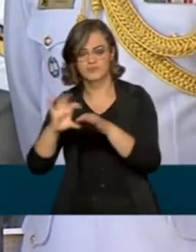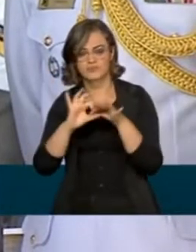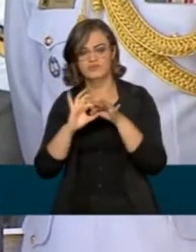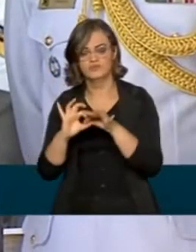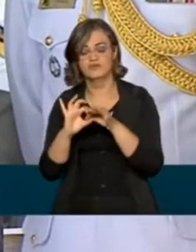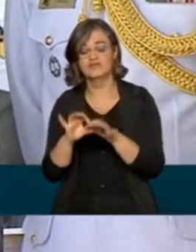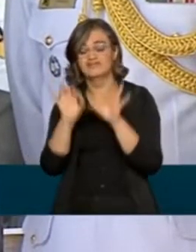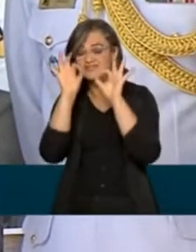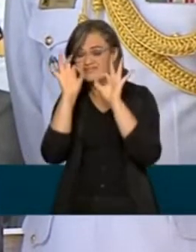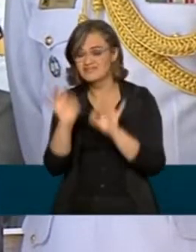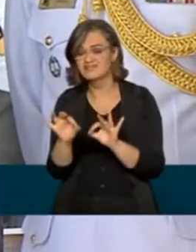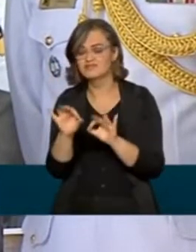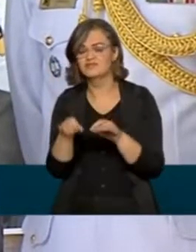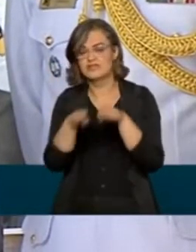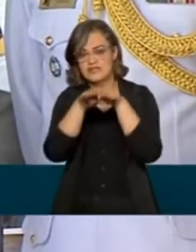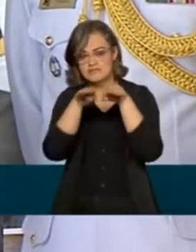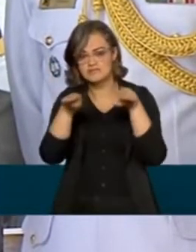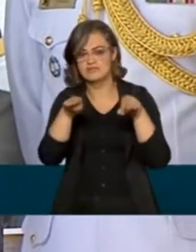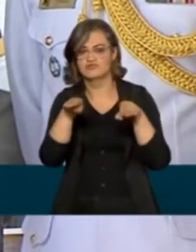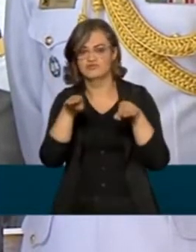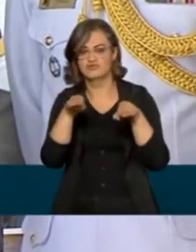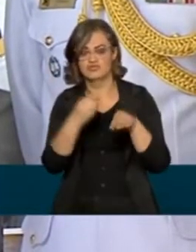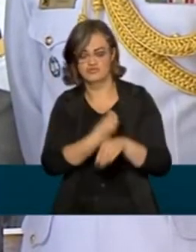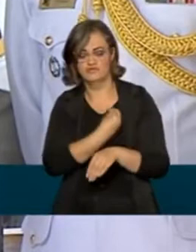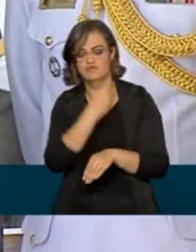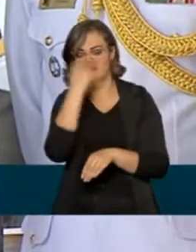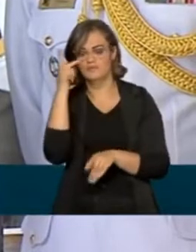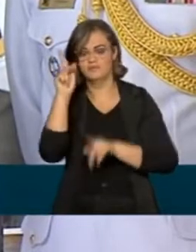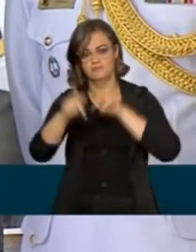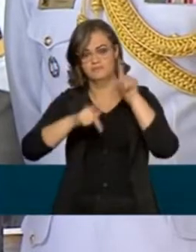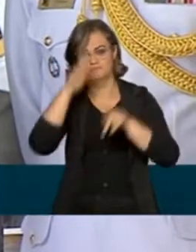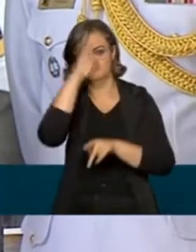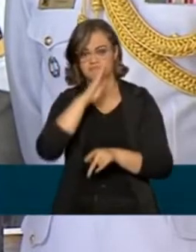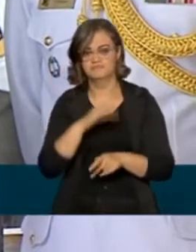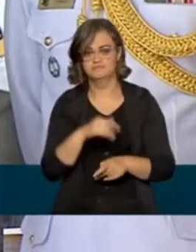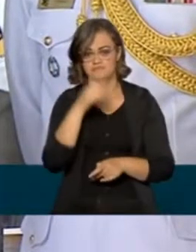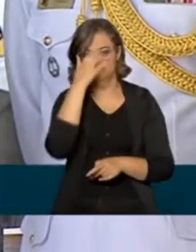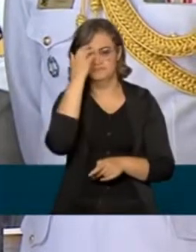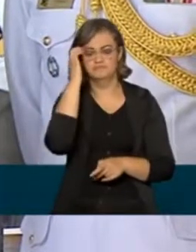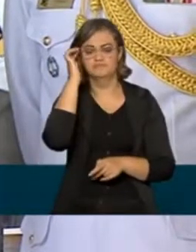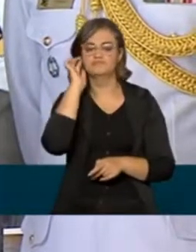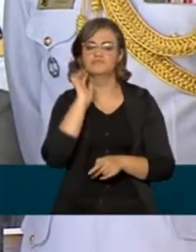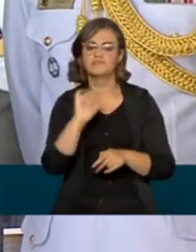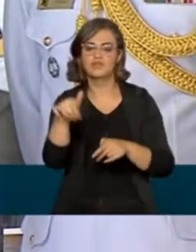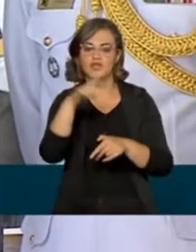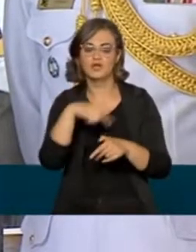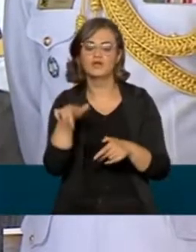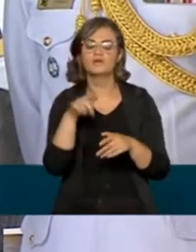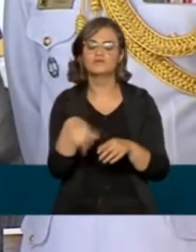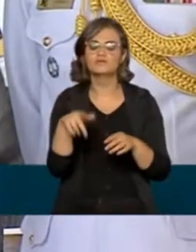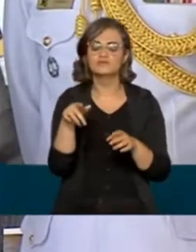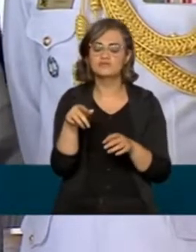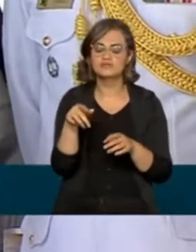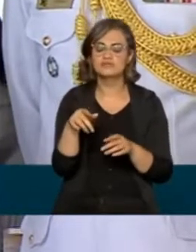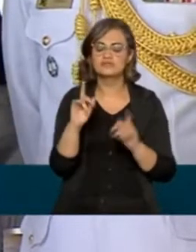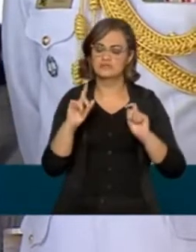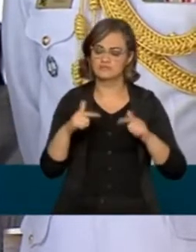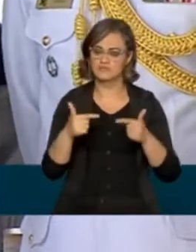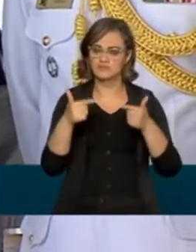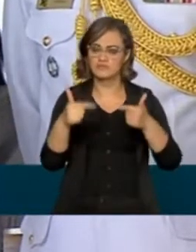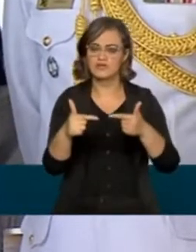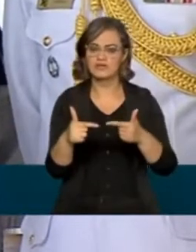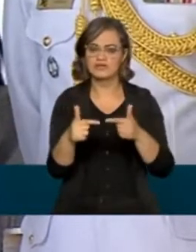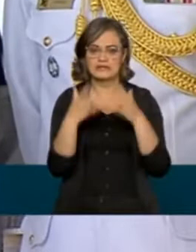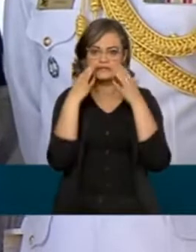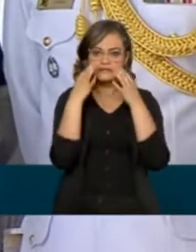assegurando sempre a estabilidade de vida dos brasileiros. Estejamos sempre prontos,